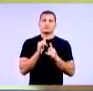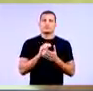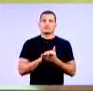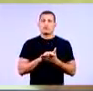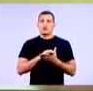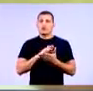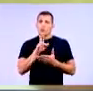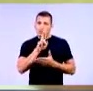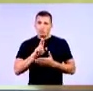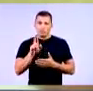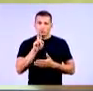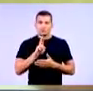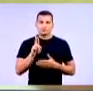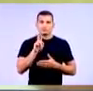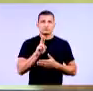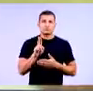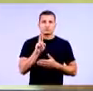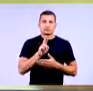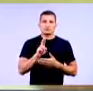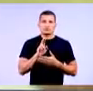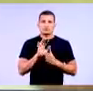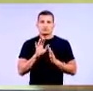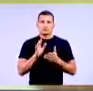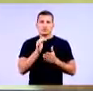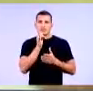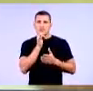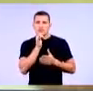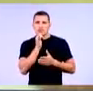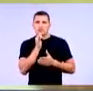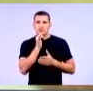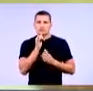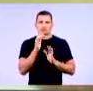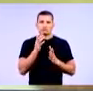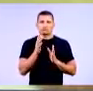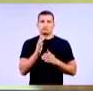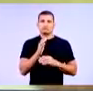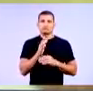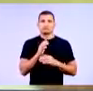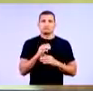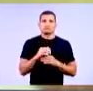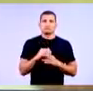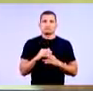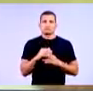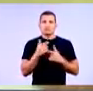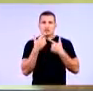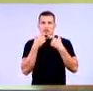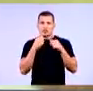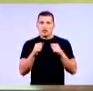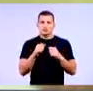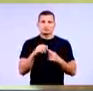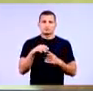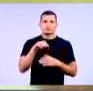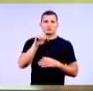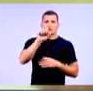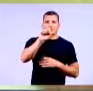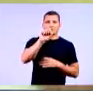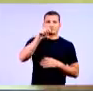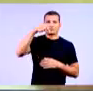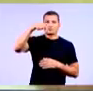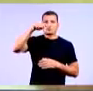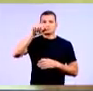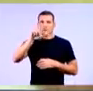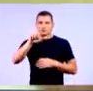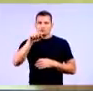aplicar um modelo técnico mesmo, através da linguagem do SQL, você já